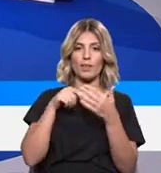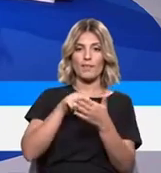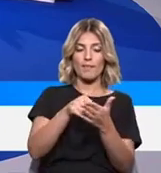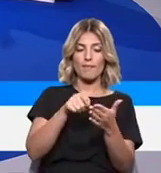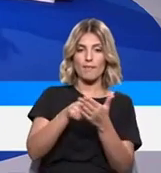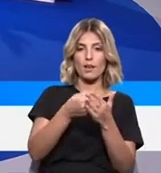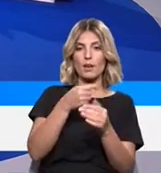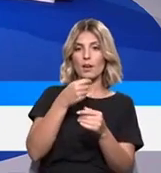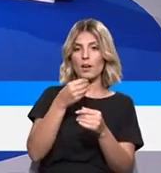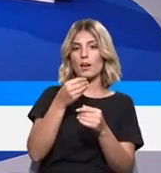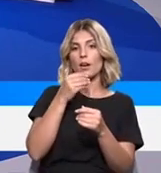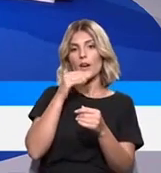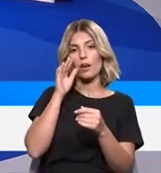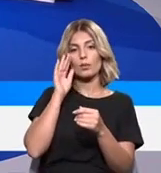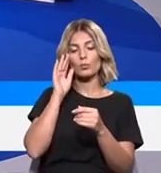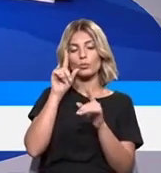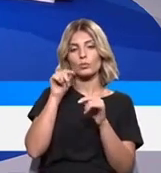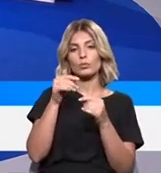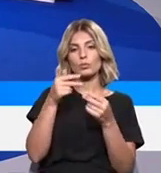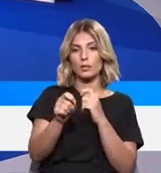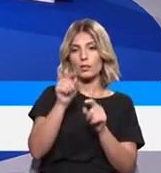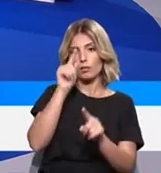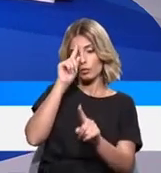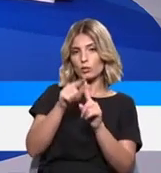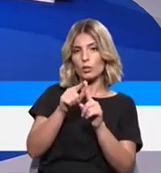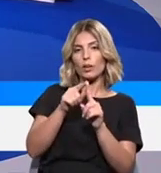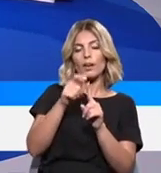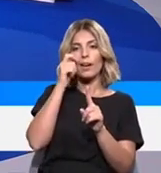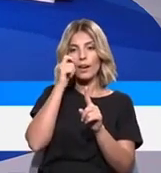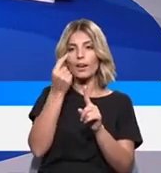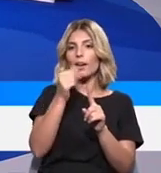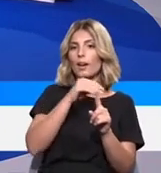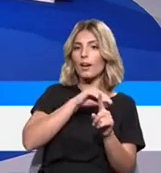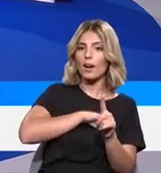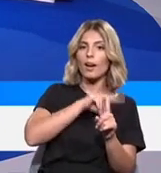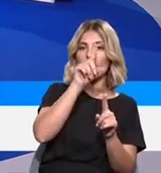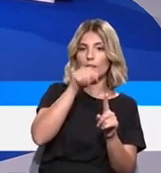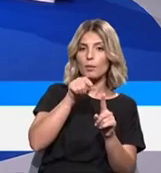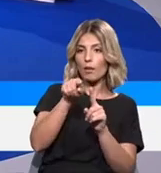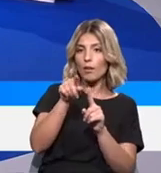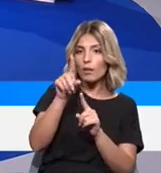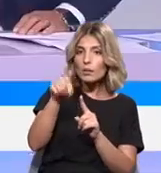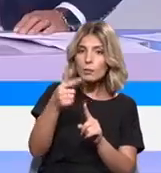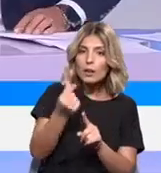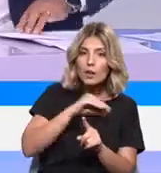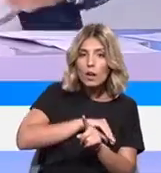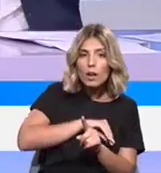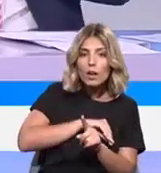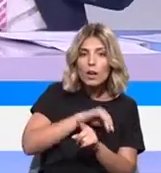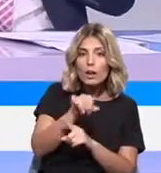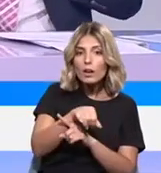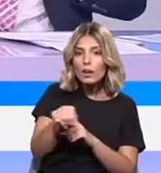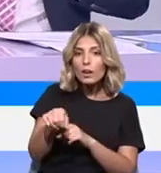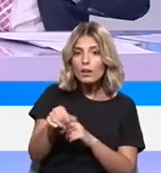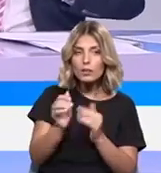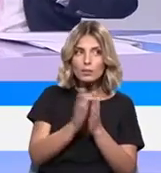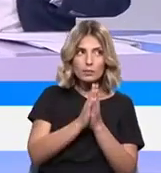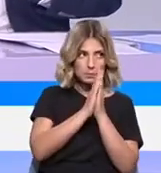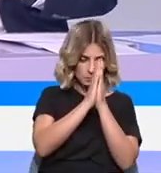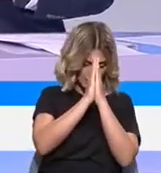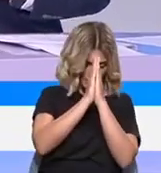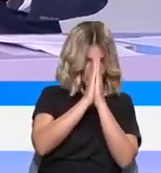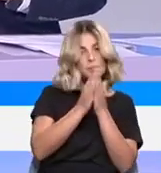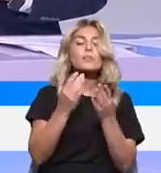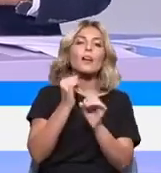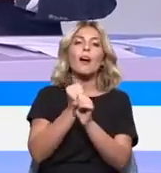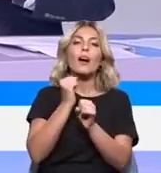eles um alç para ganhar dinheiro também você também tá para ganhar dinheiro ou não tá ou eu vou vou estar a